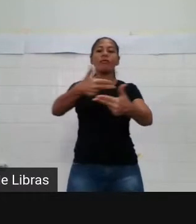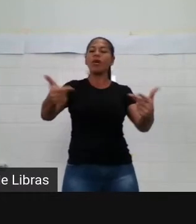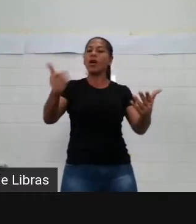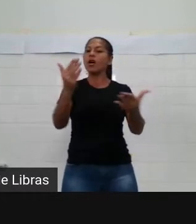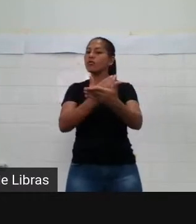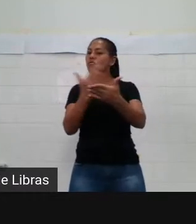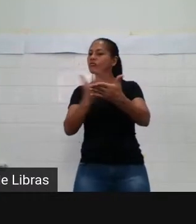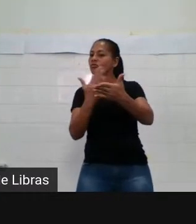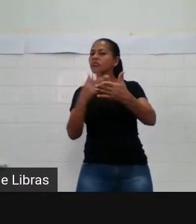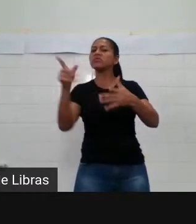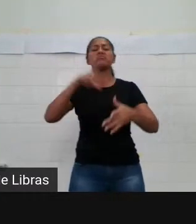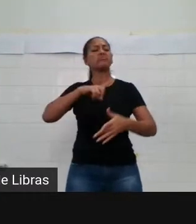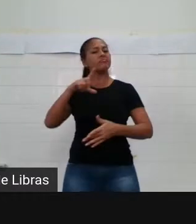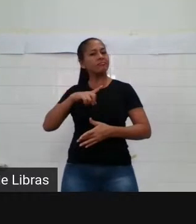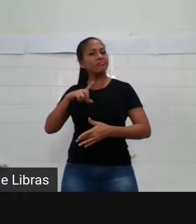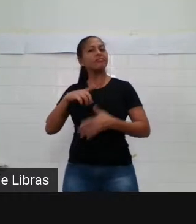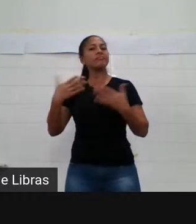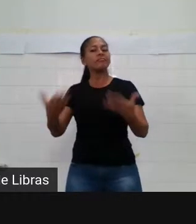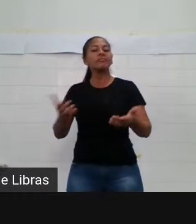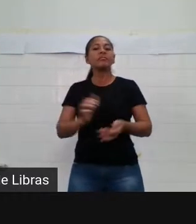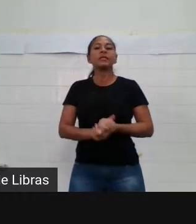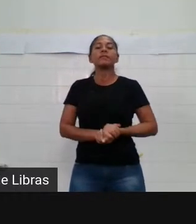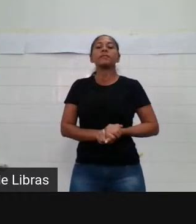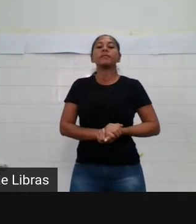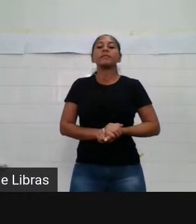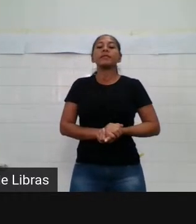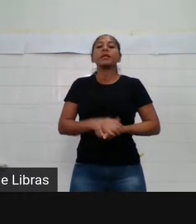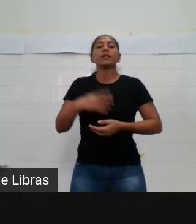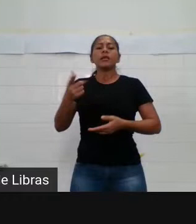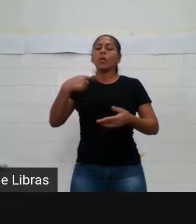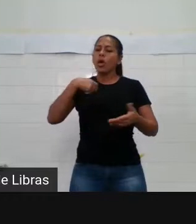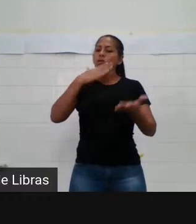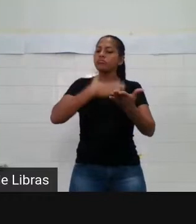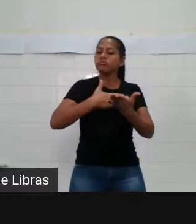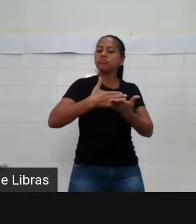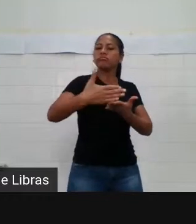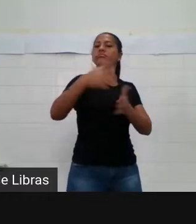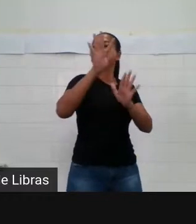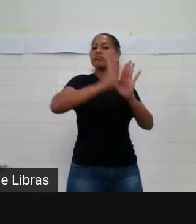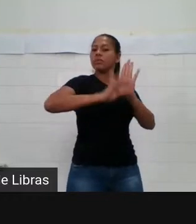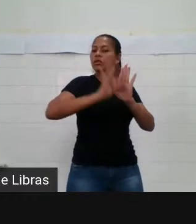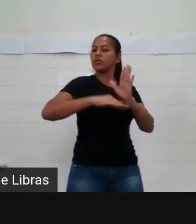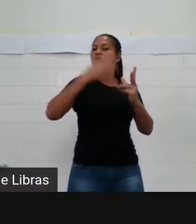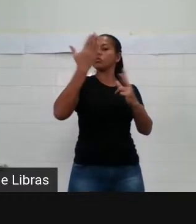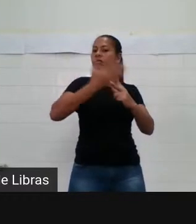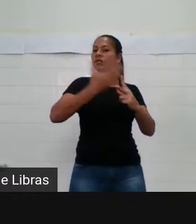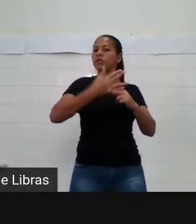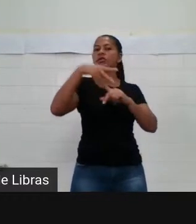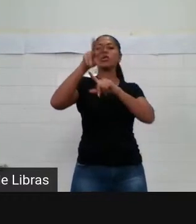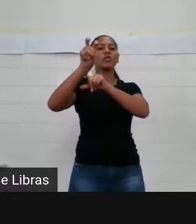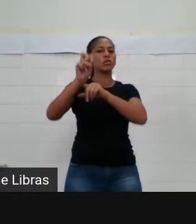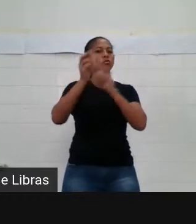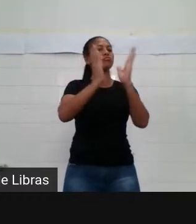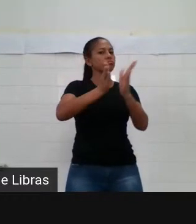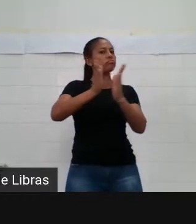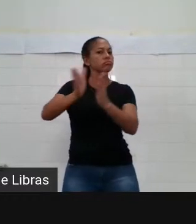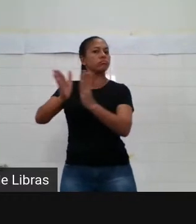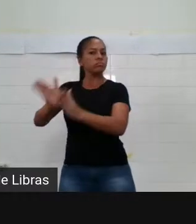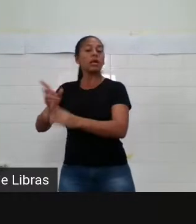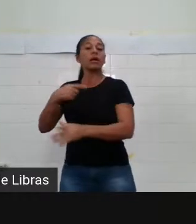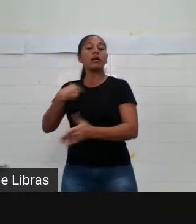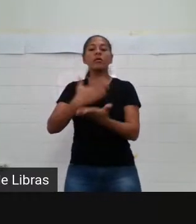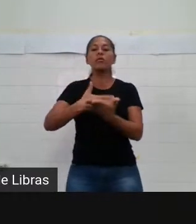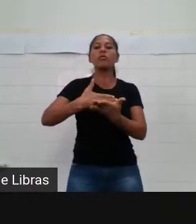bem. O texto, eu inicio esse texto, ele é um texto dividido em cinco partes, e eu inicio esse texto falando exatamente